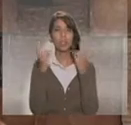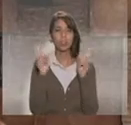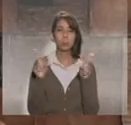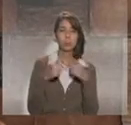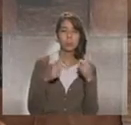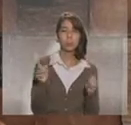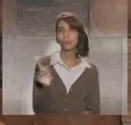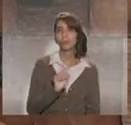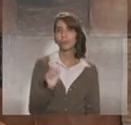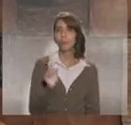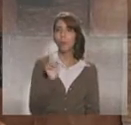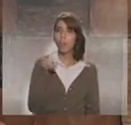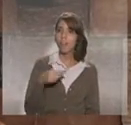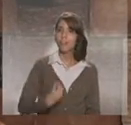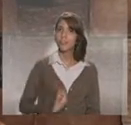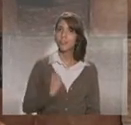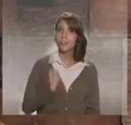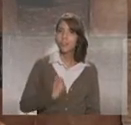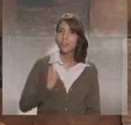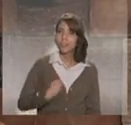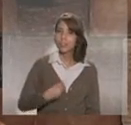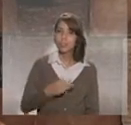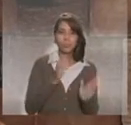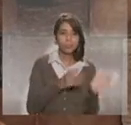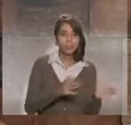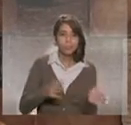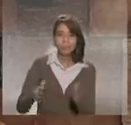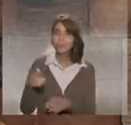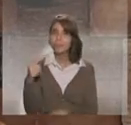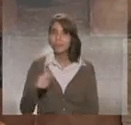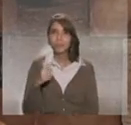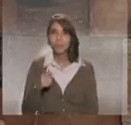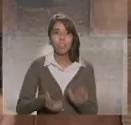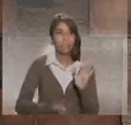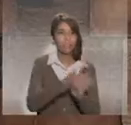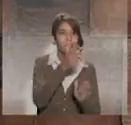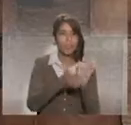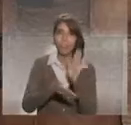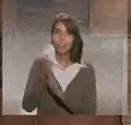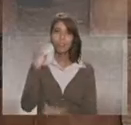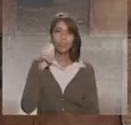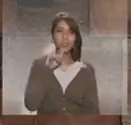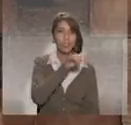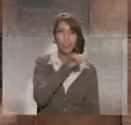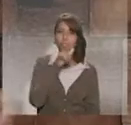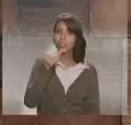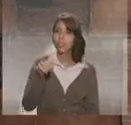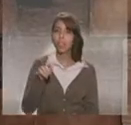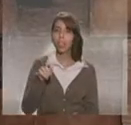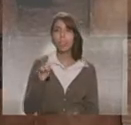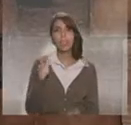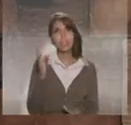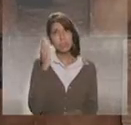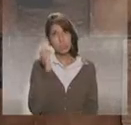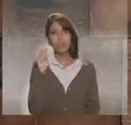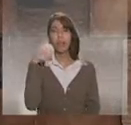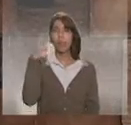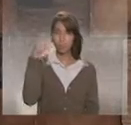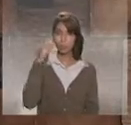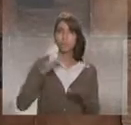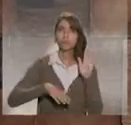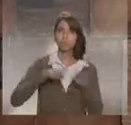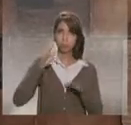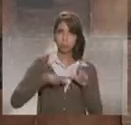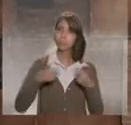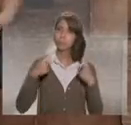essa vida irregular de viajar muito não que o segundo ator a gente não tenha isso nem às vezes a gente vai